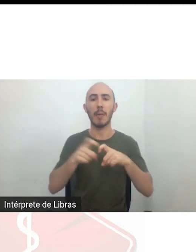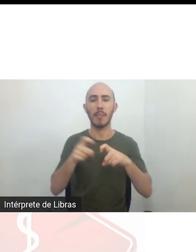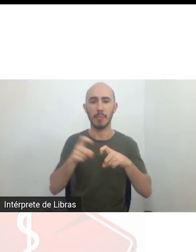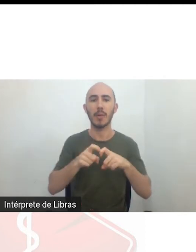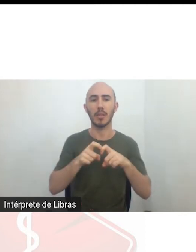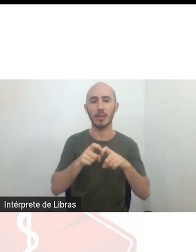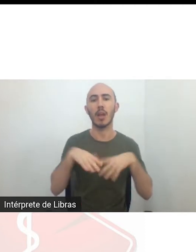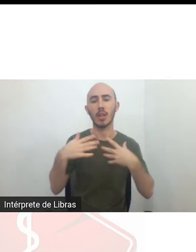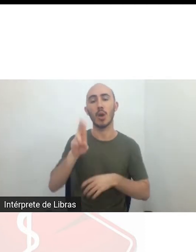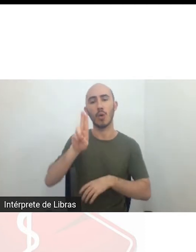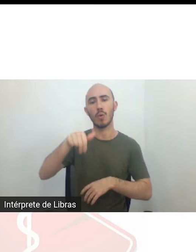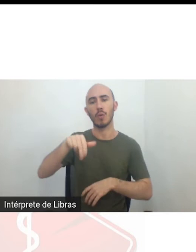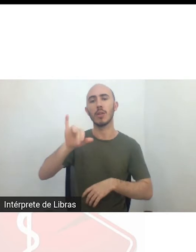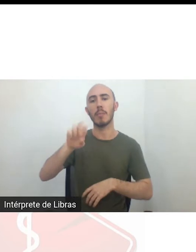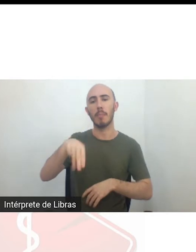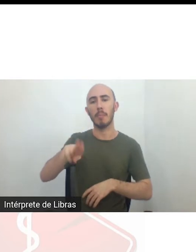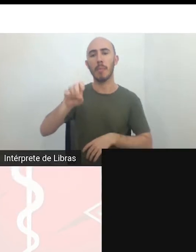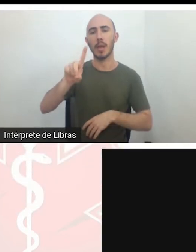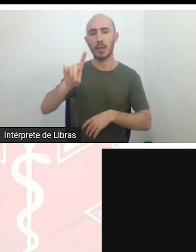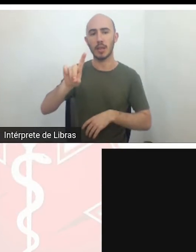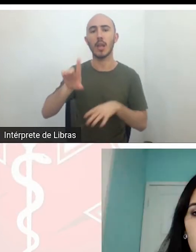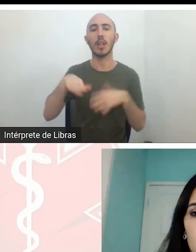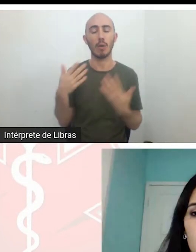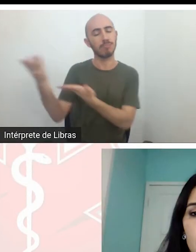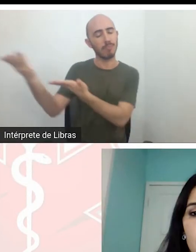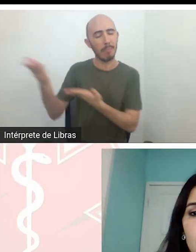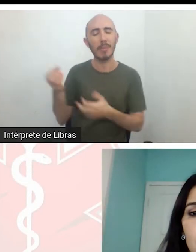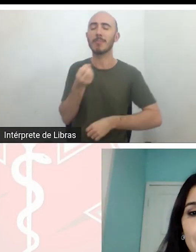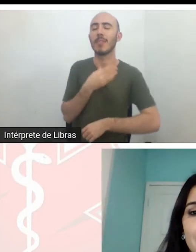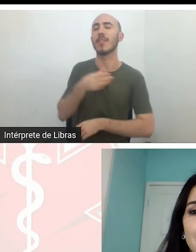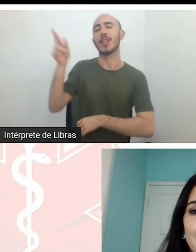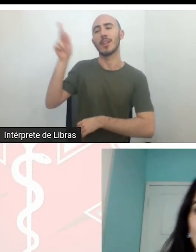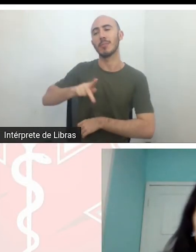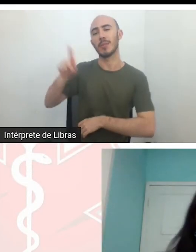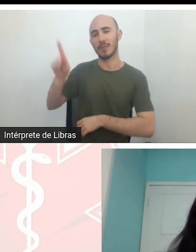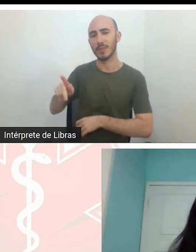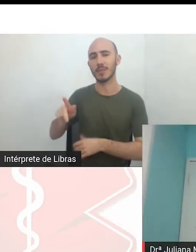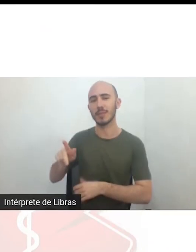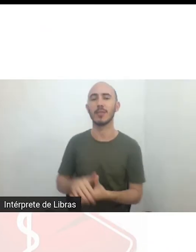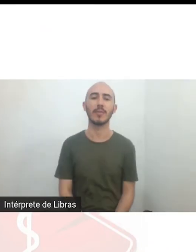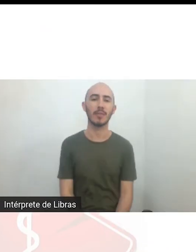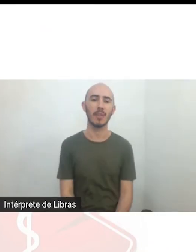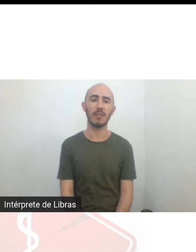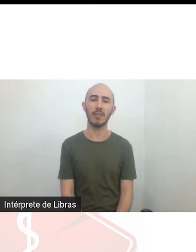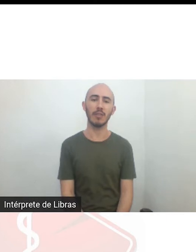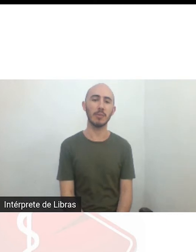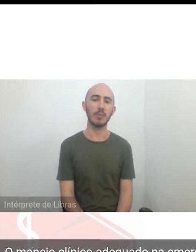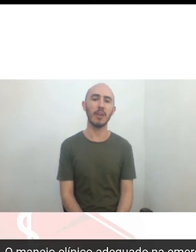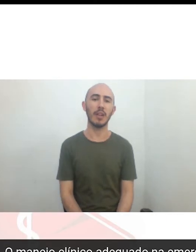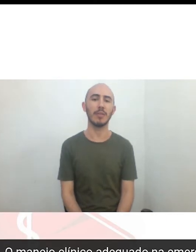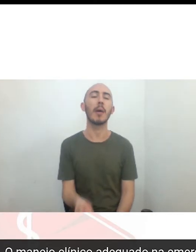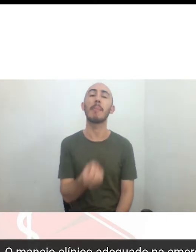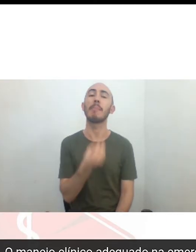da Unimed U. Seja bem-vinda, doutora Juliana Muniz Barreto de Oliveira. Boa noite.